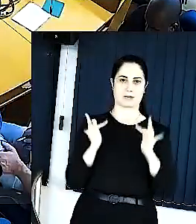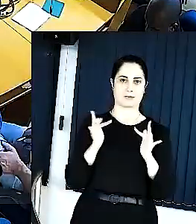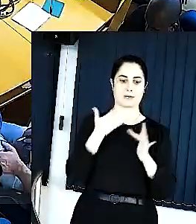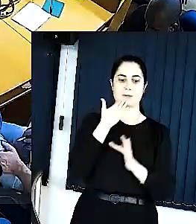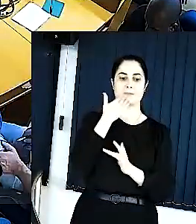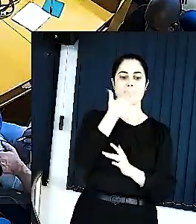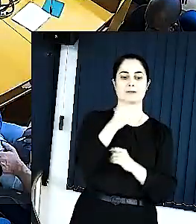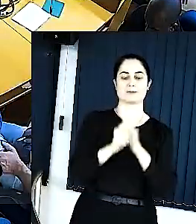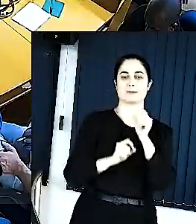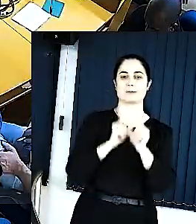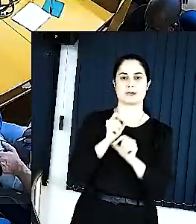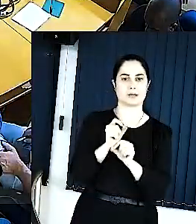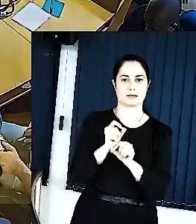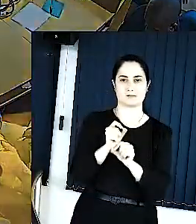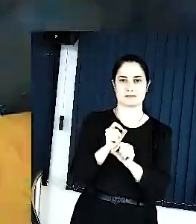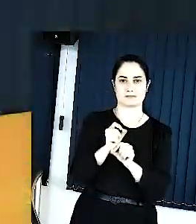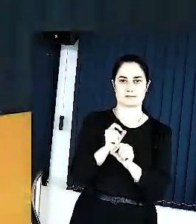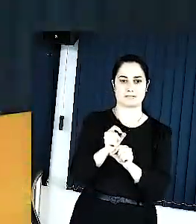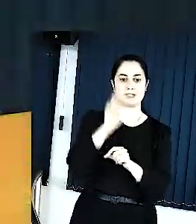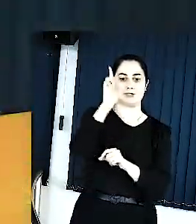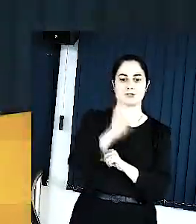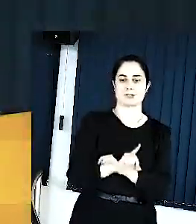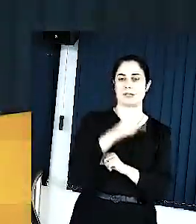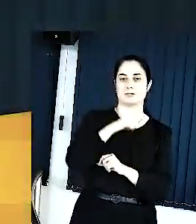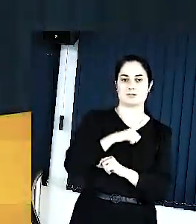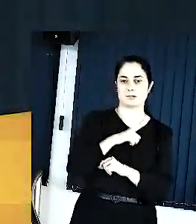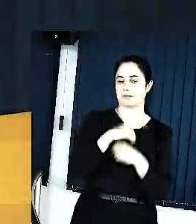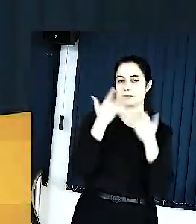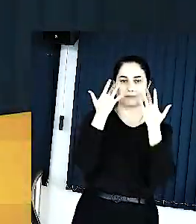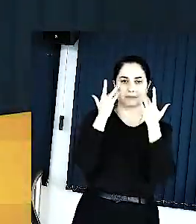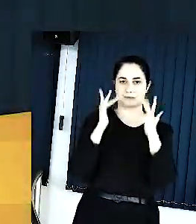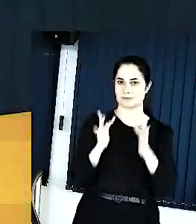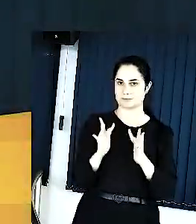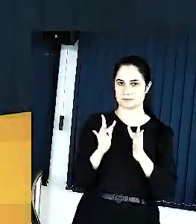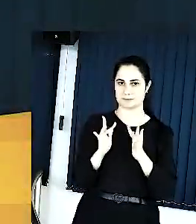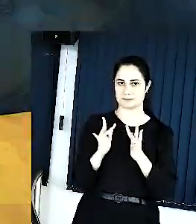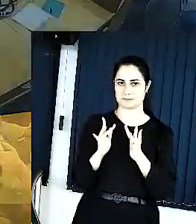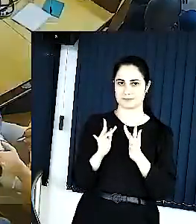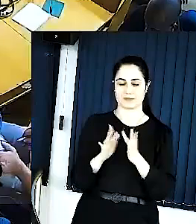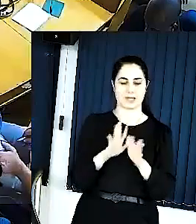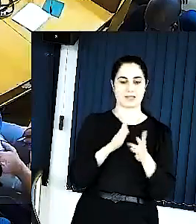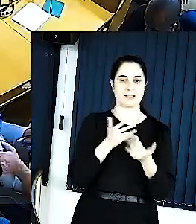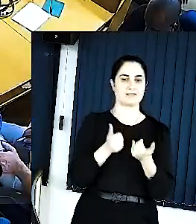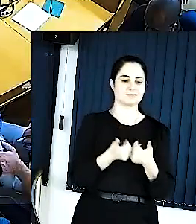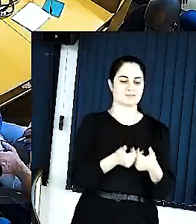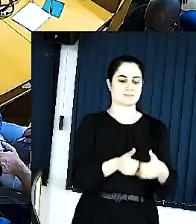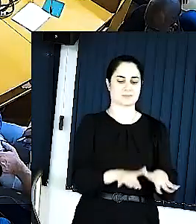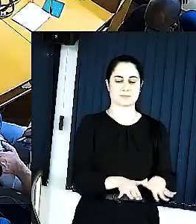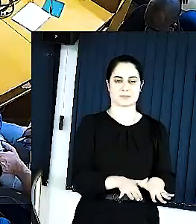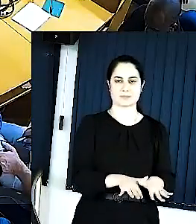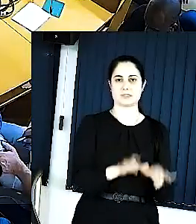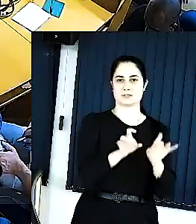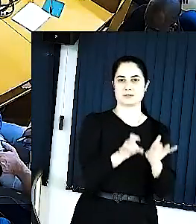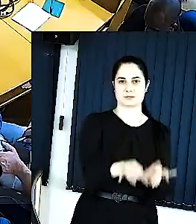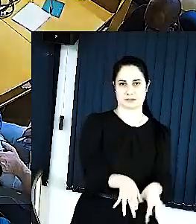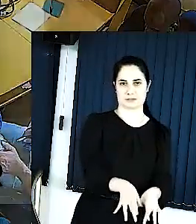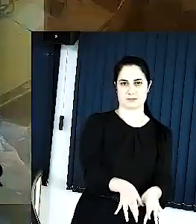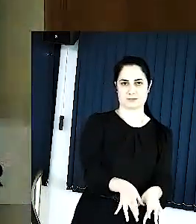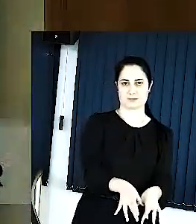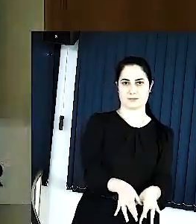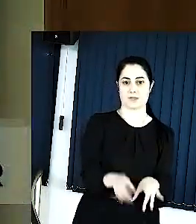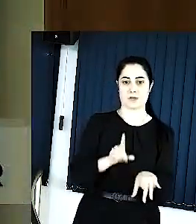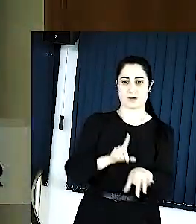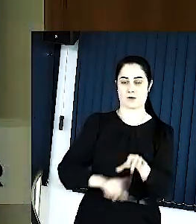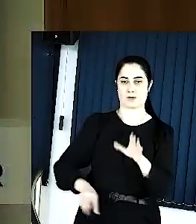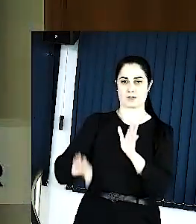o que pedir. Elas não sabem quais direitos elas têm. E eles acabam desistindo. E quando